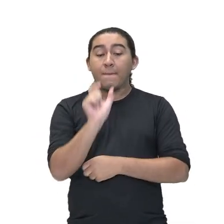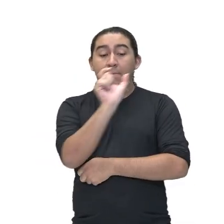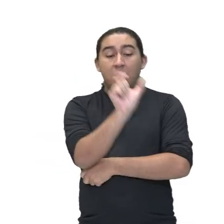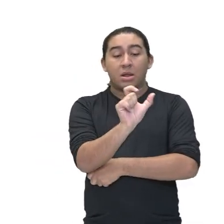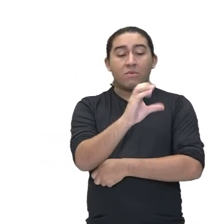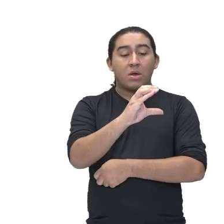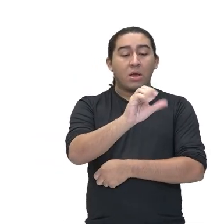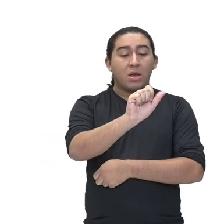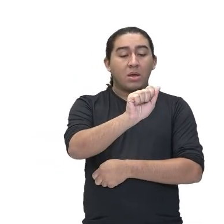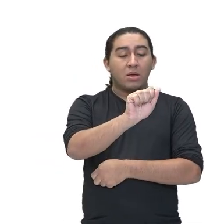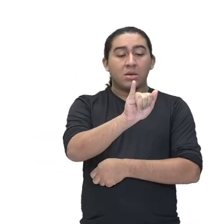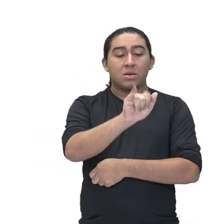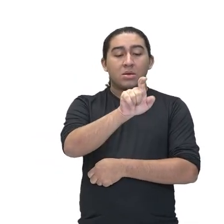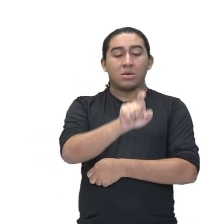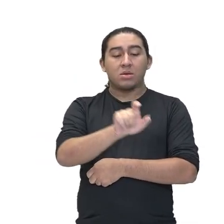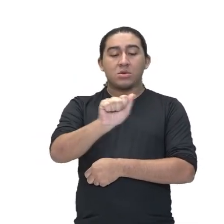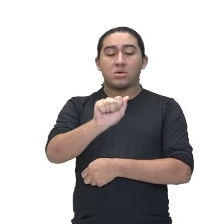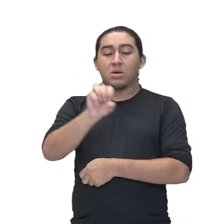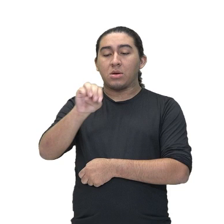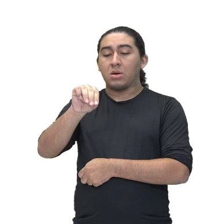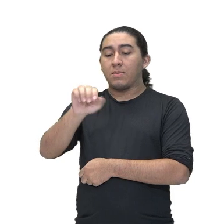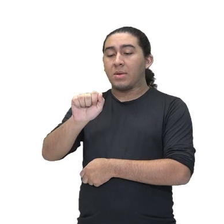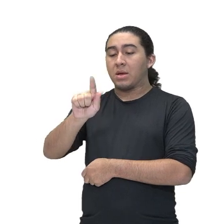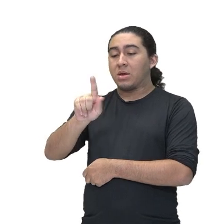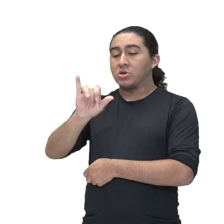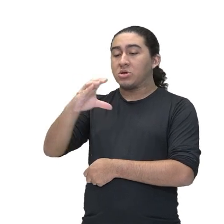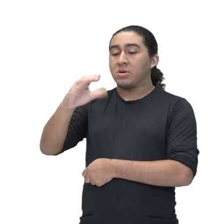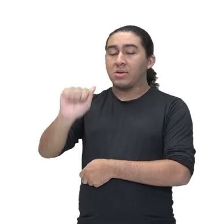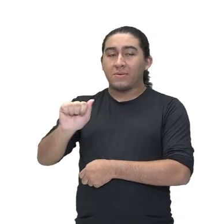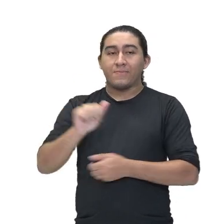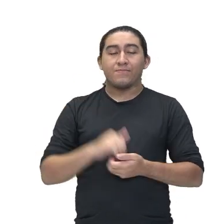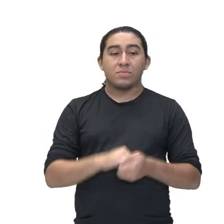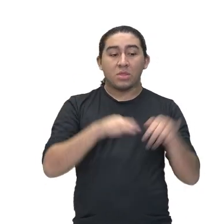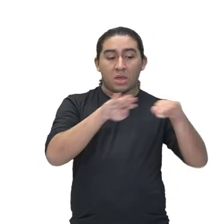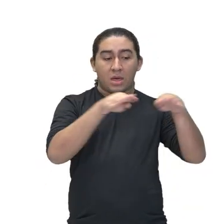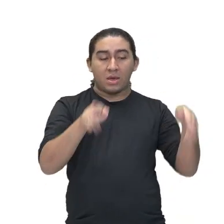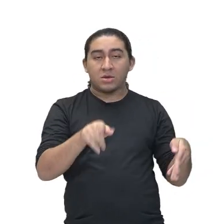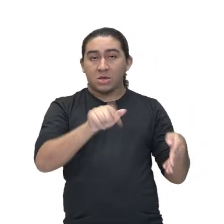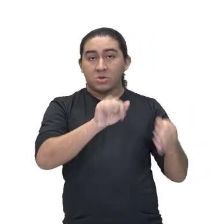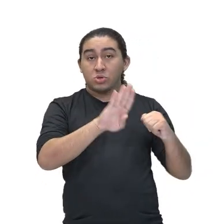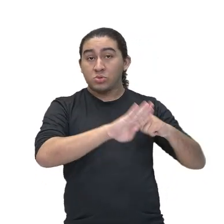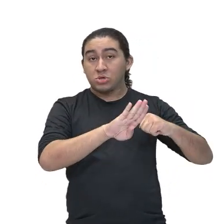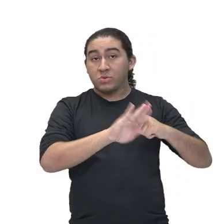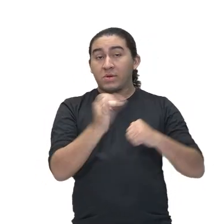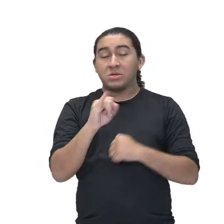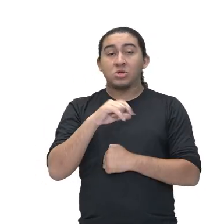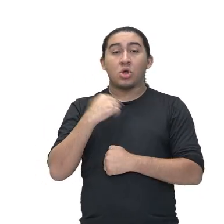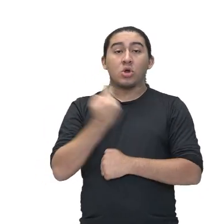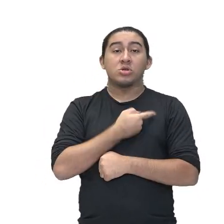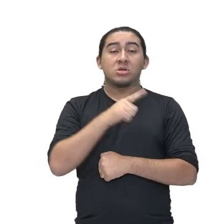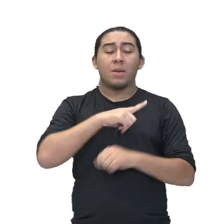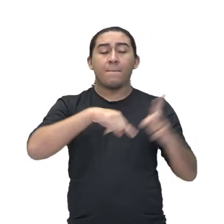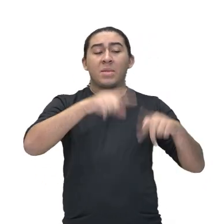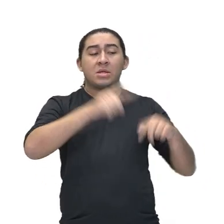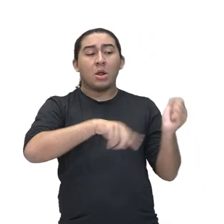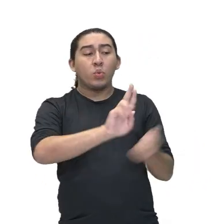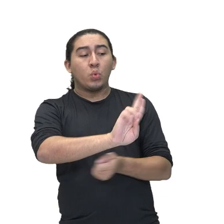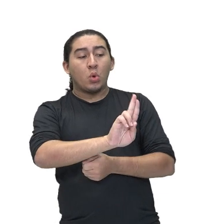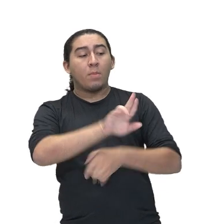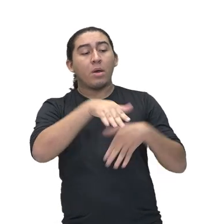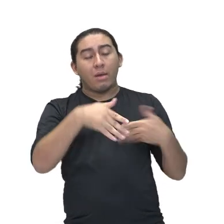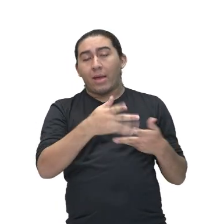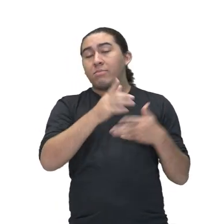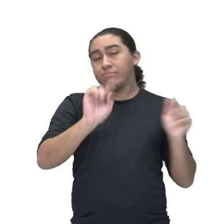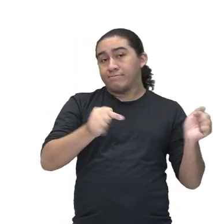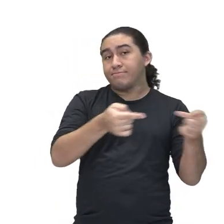caixa mágica. Caixa é um substantivo, né? Quando a gente dá nome a um ser. Tudo que